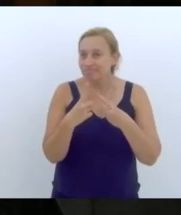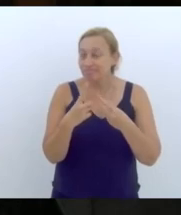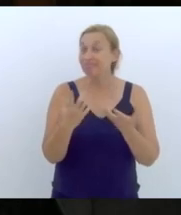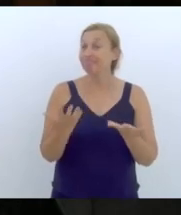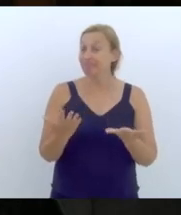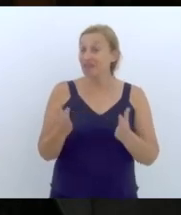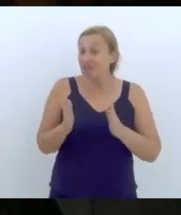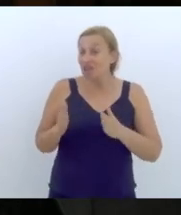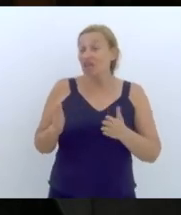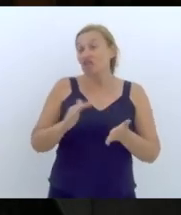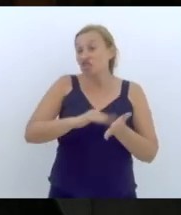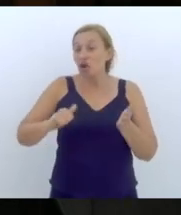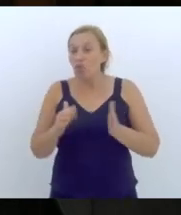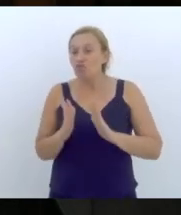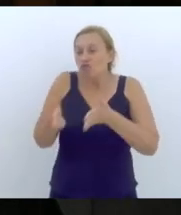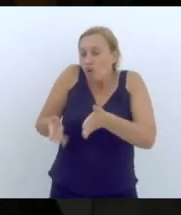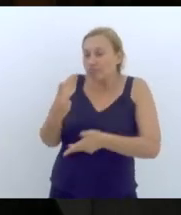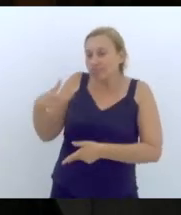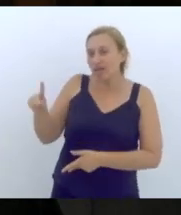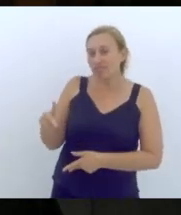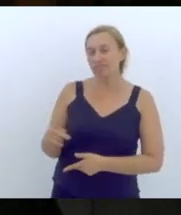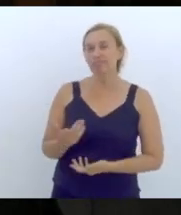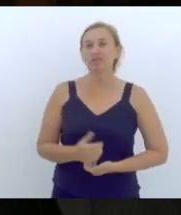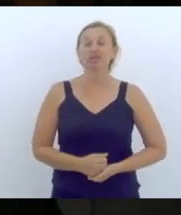deles. É isso que eles fazem. Fica aqui,